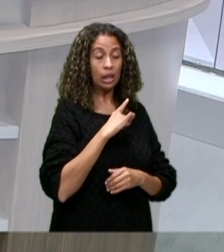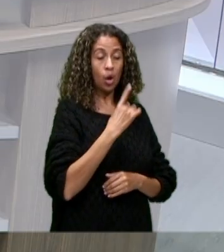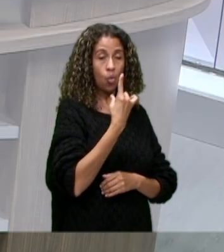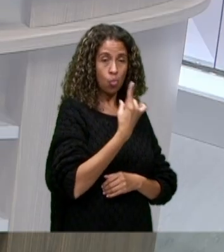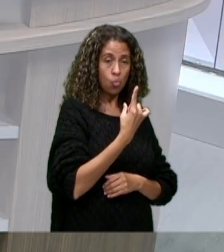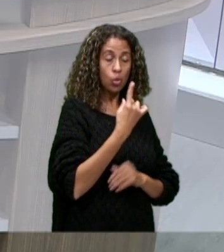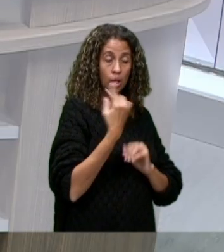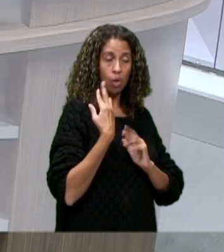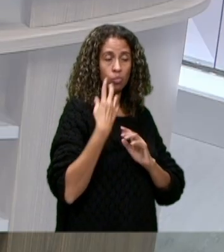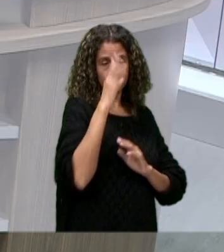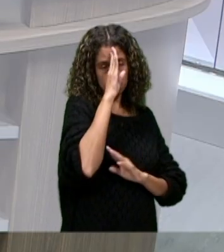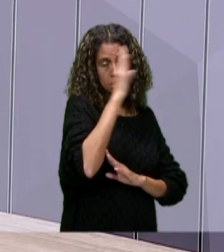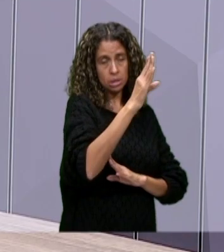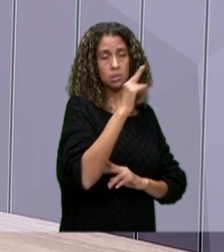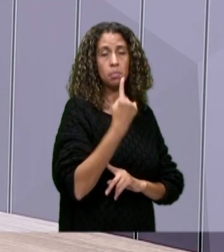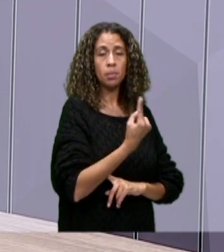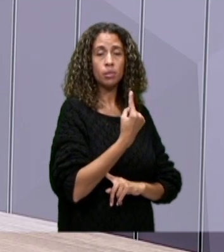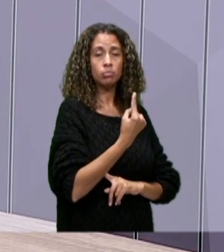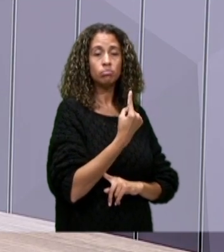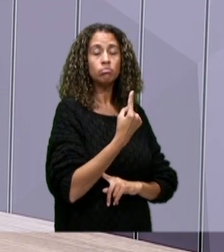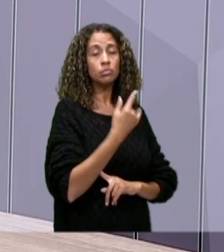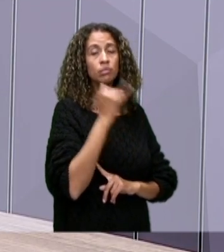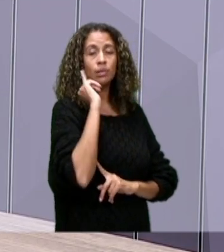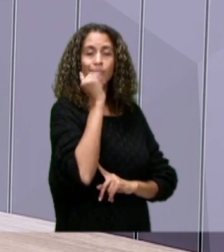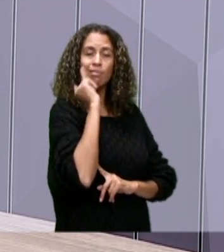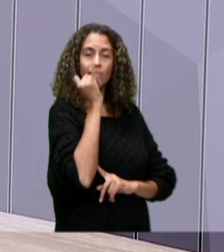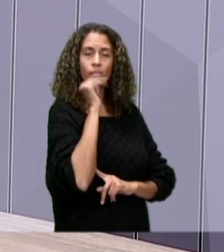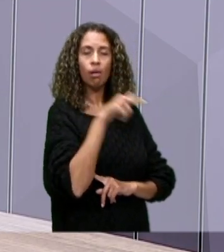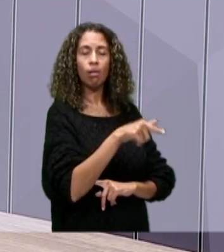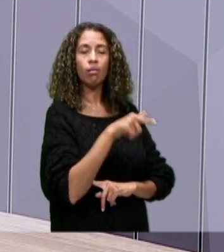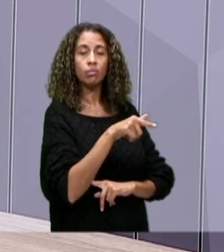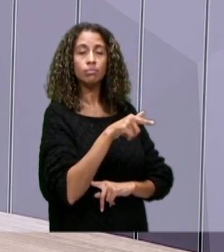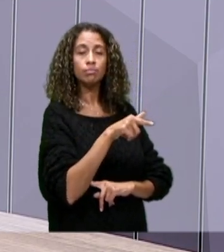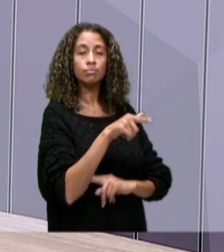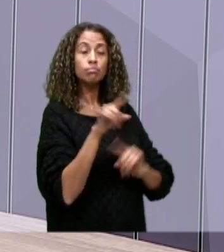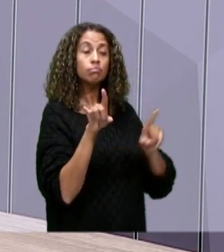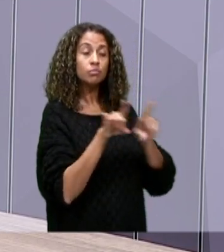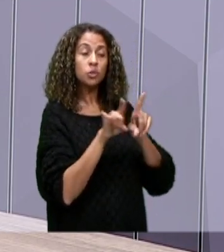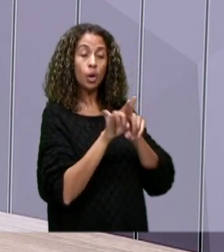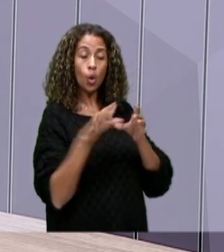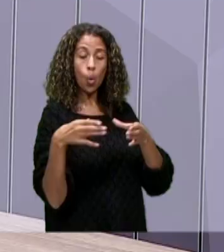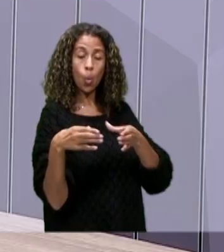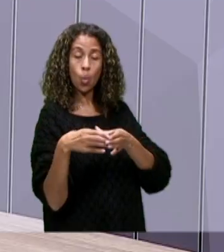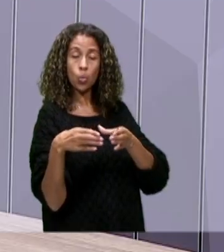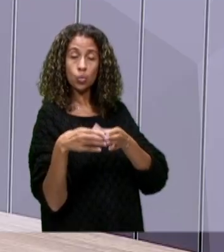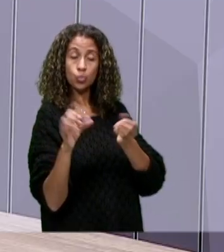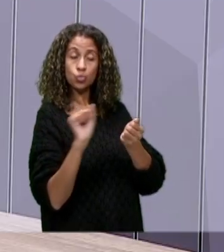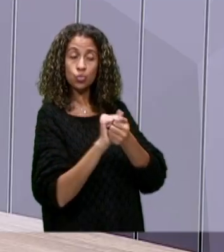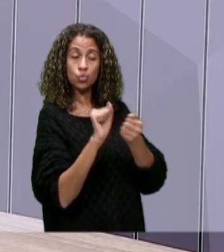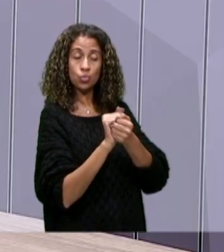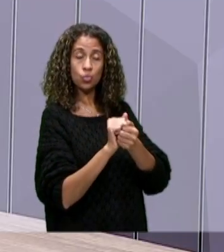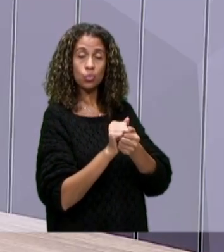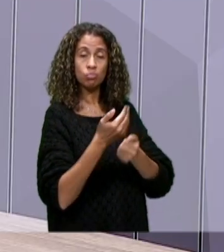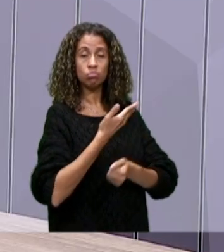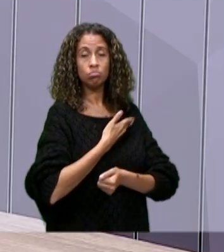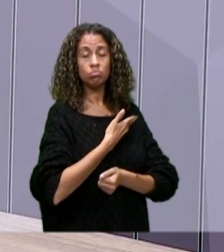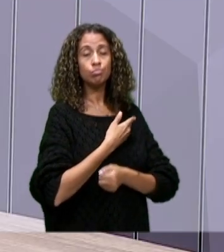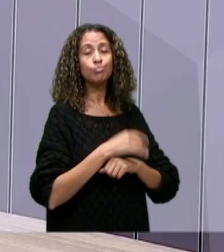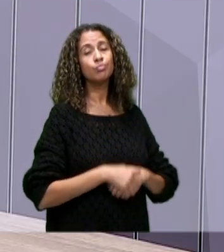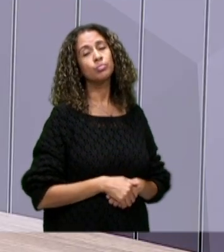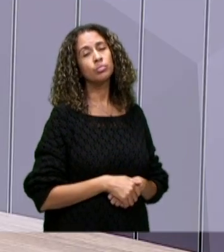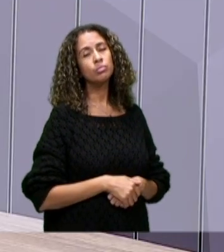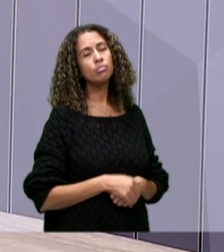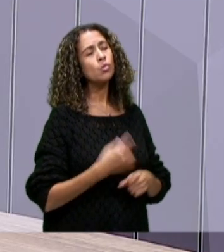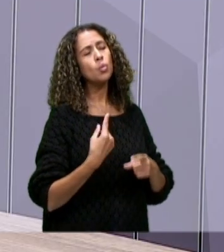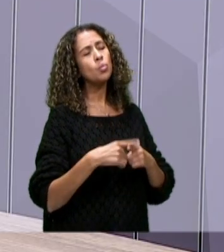que é o protagonista, Sim, né? que é o narrador. Que é o narrador, mas tem todo um grupo. Por que situar